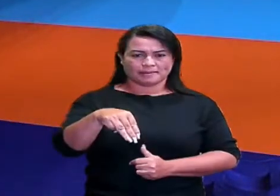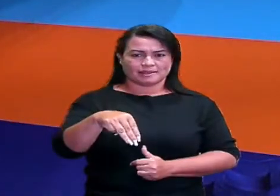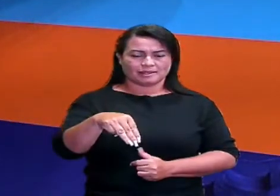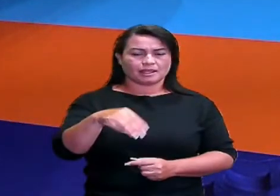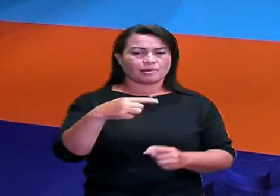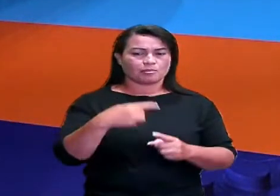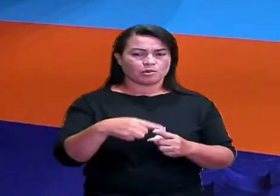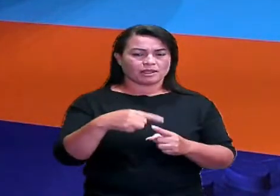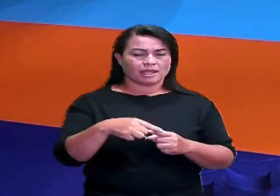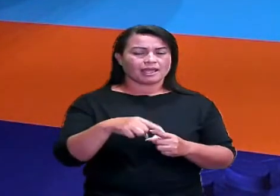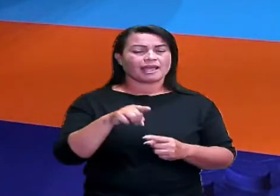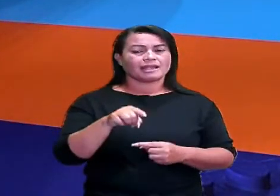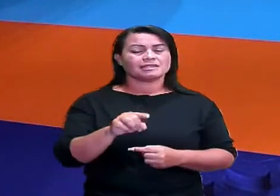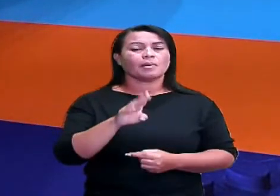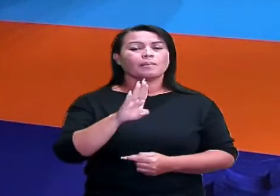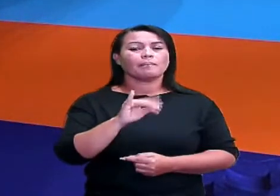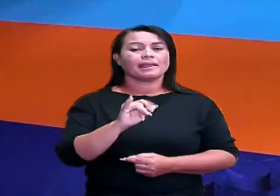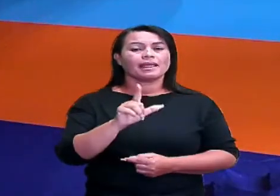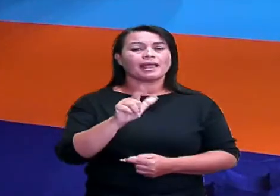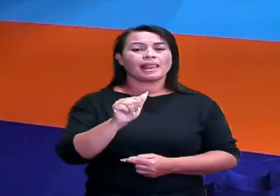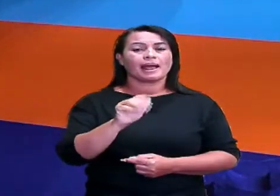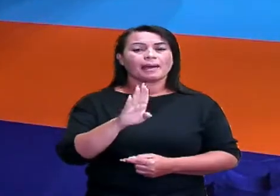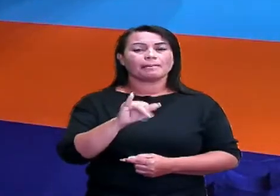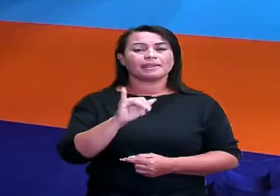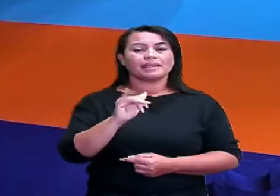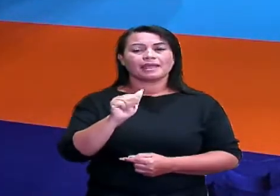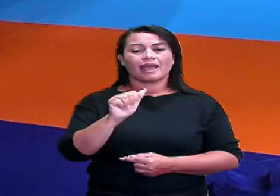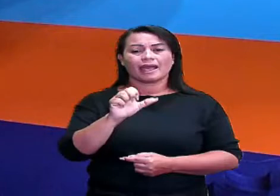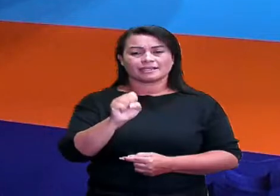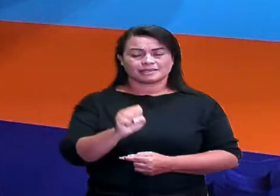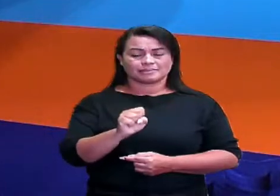elas são bilabiais, tá certo?